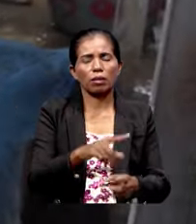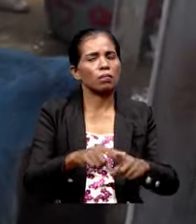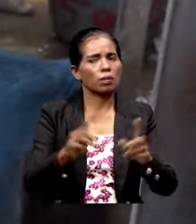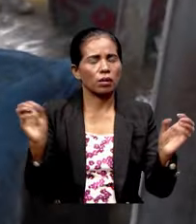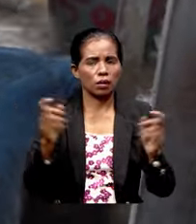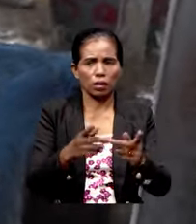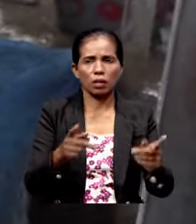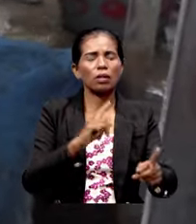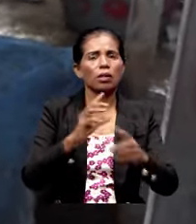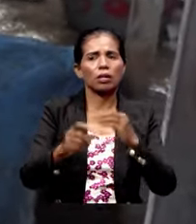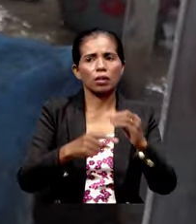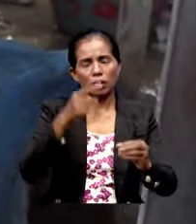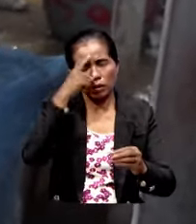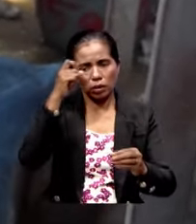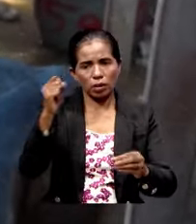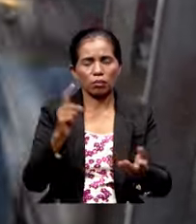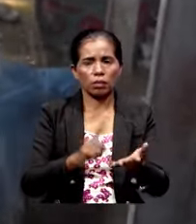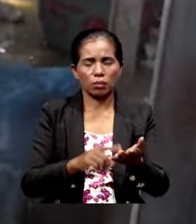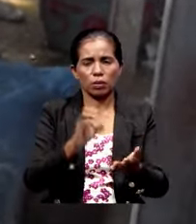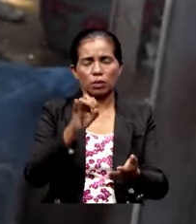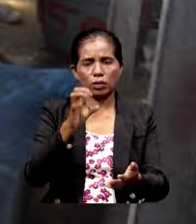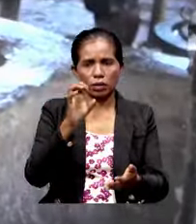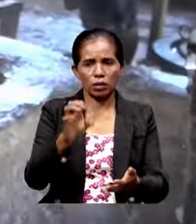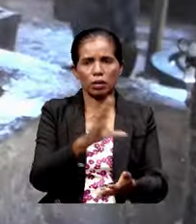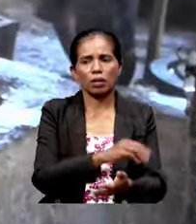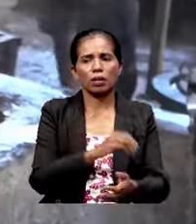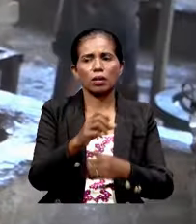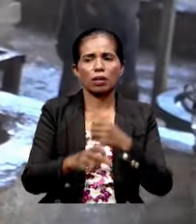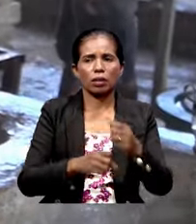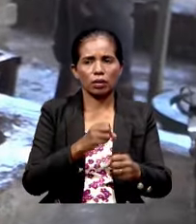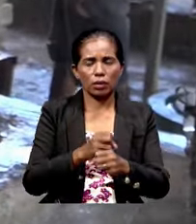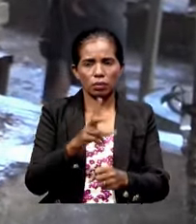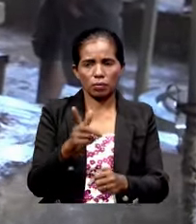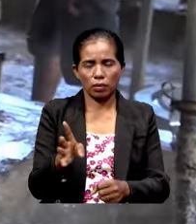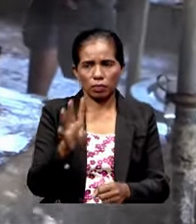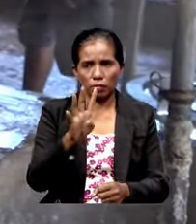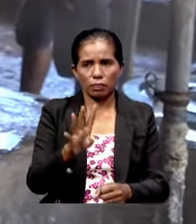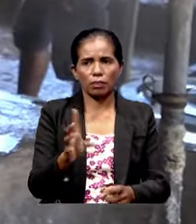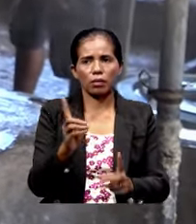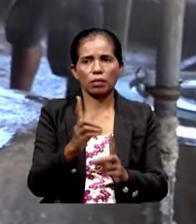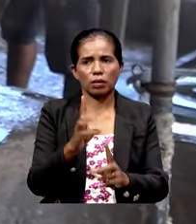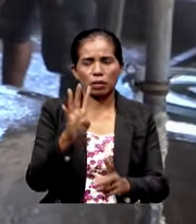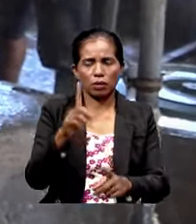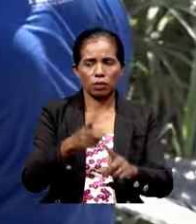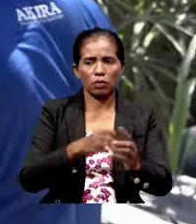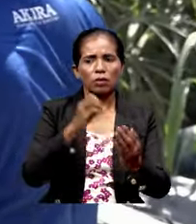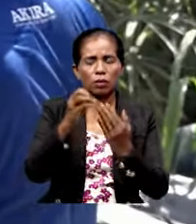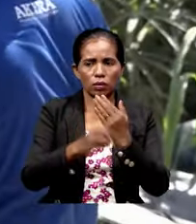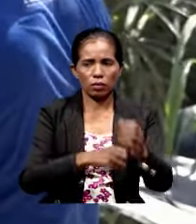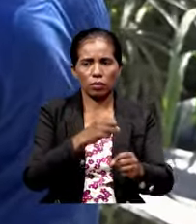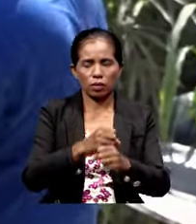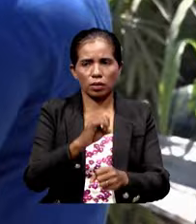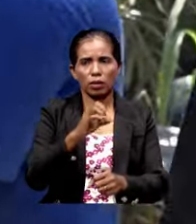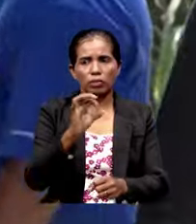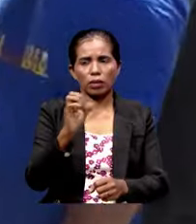ia comentário tamba ocupado o debate orçamento geral Estado tina rihun rua Ronulo Resinhat. Ia loron hat fulan outubro tina ne aifa